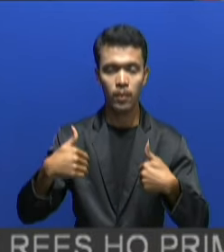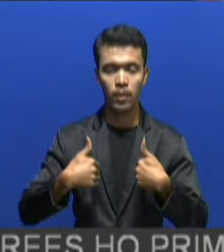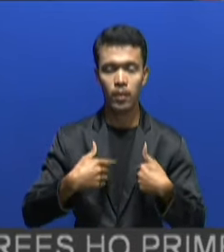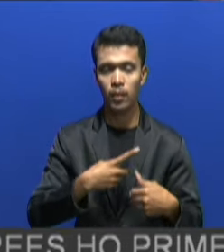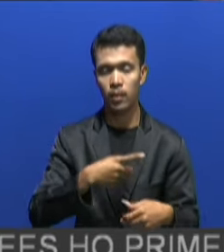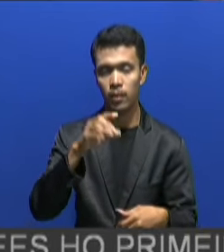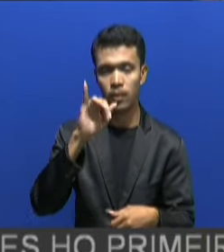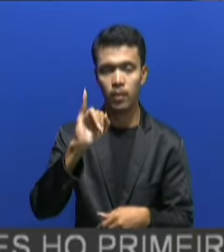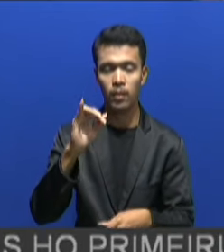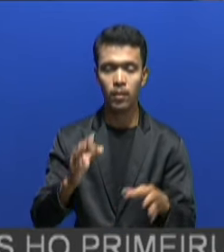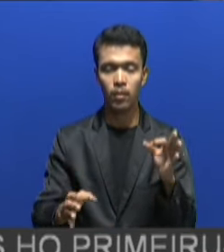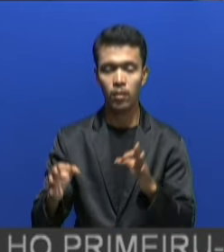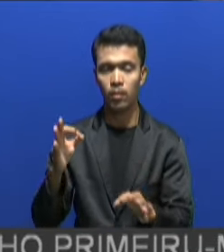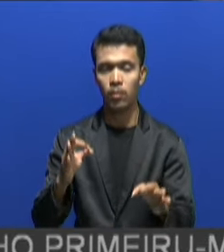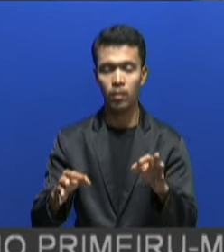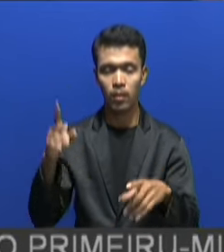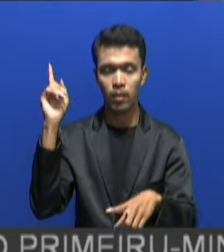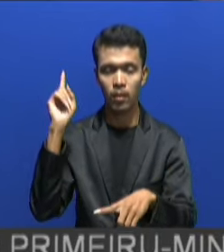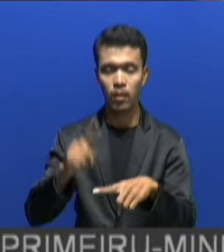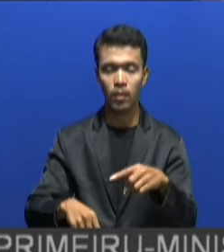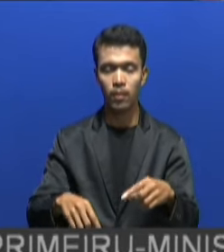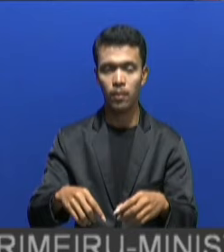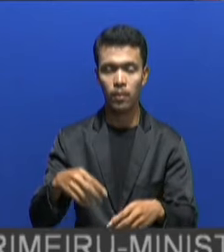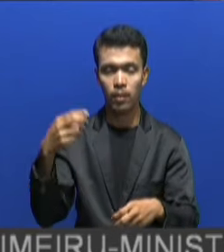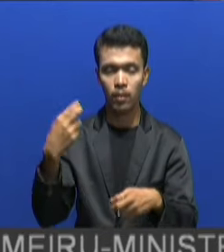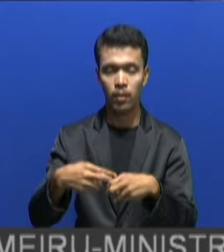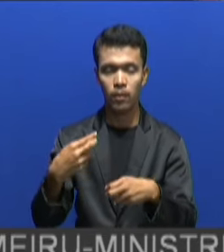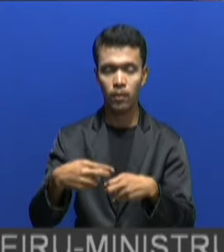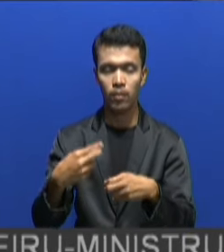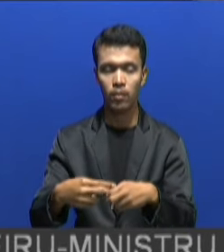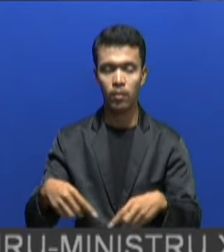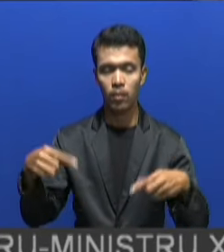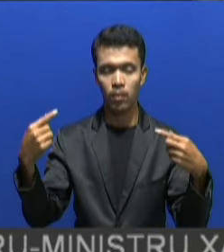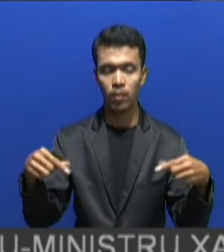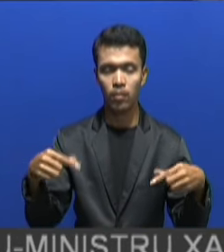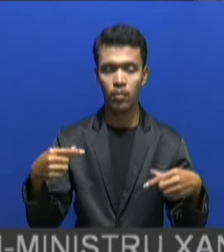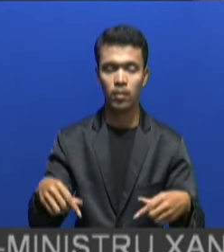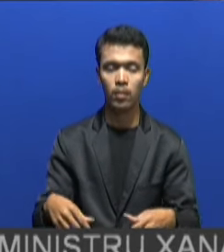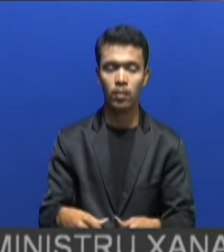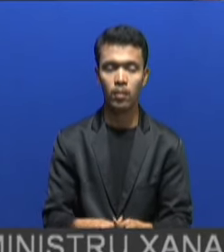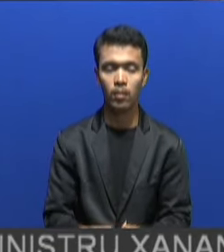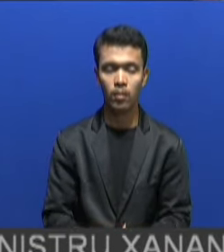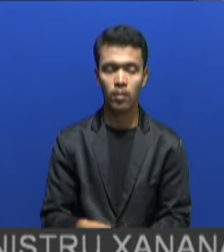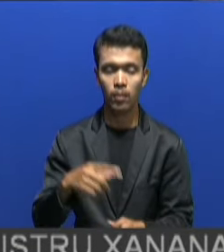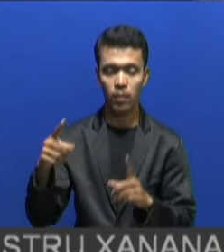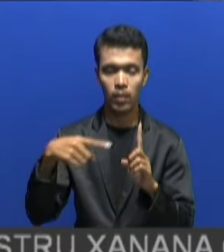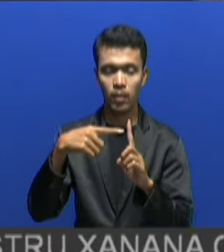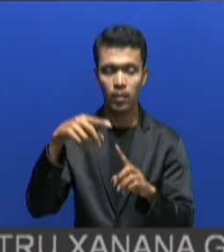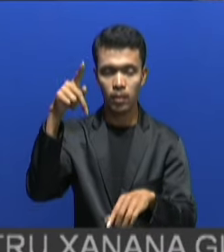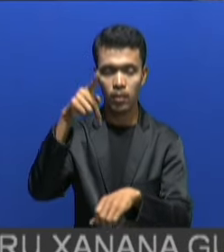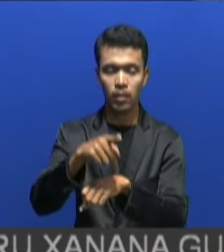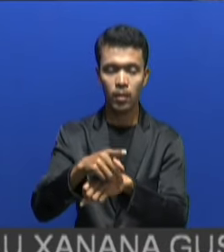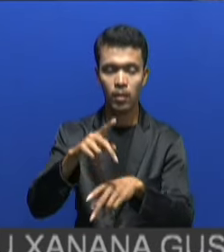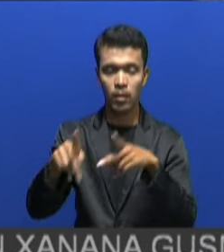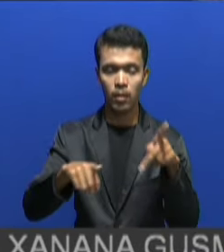atunune la bele fo distúrbio, la bele fo situação de me bem la dia, quando cala é mais acmate, cala é mais